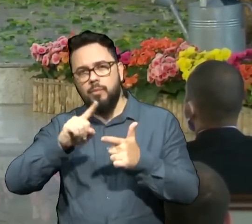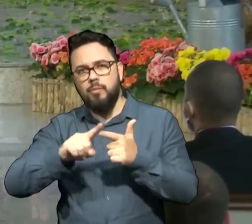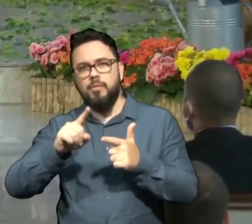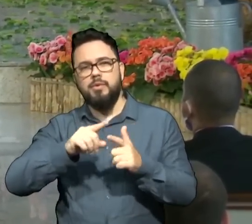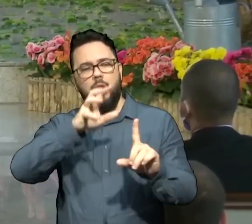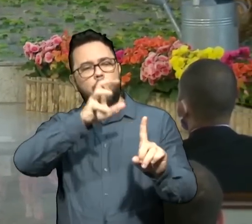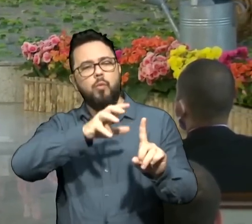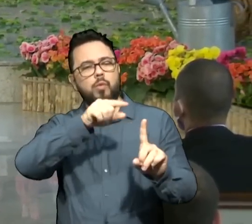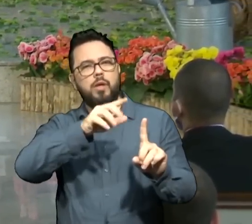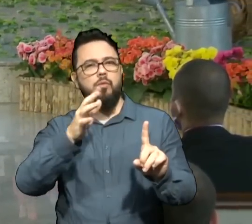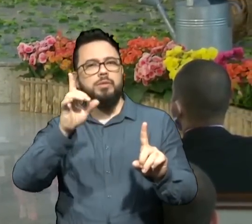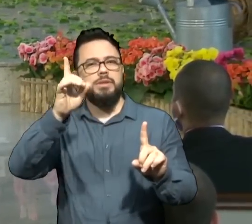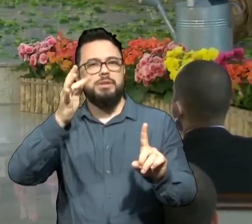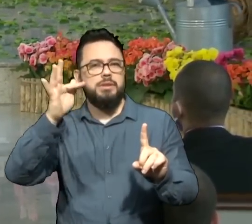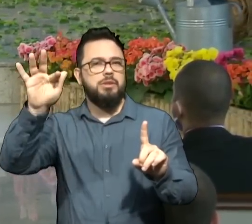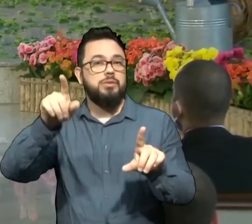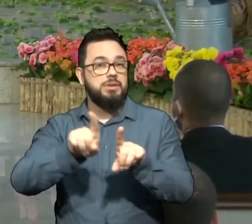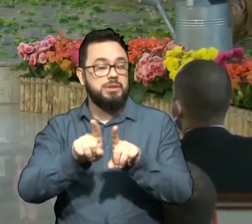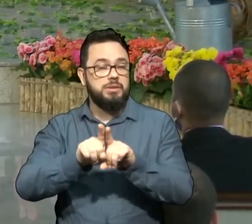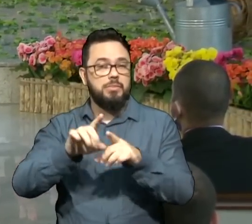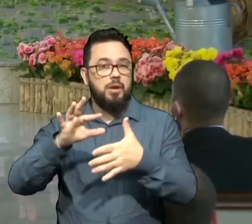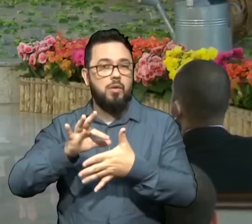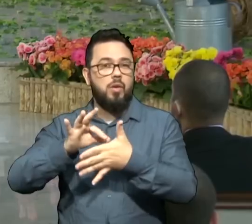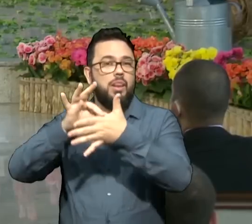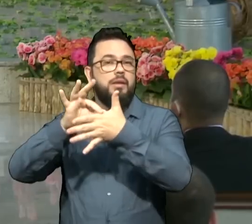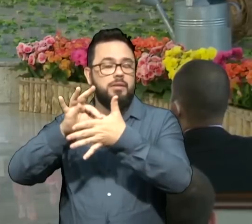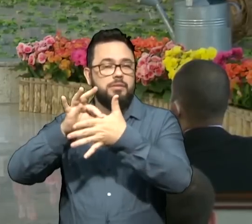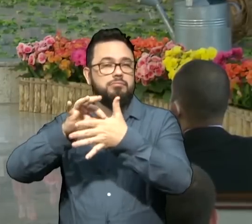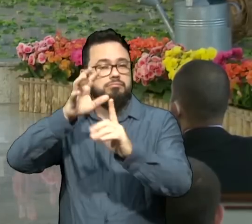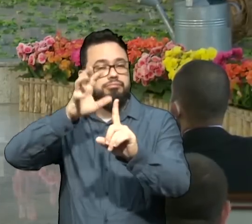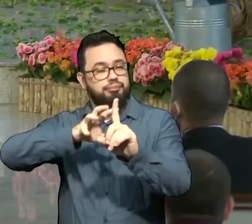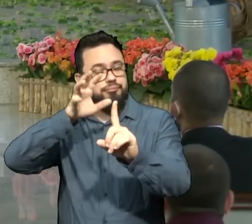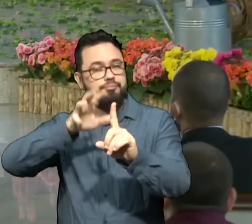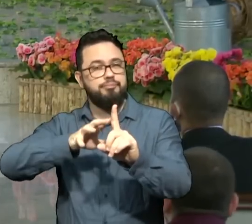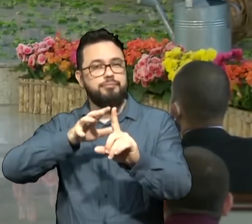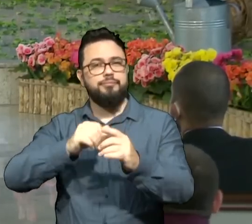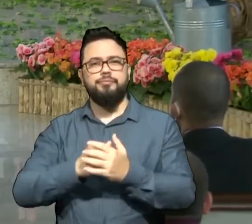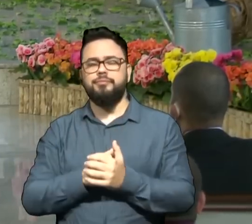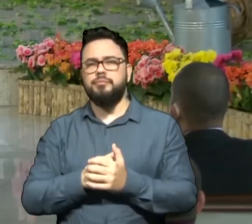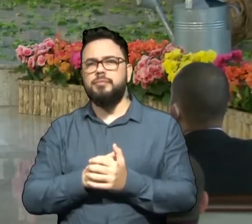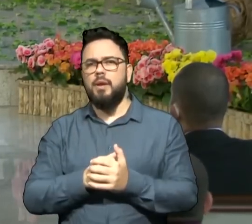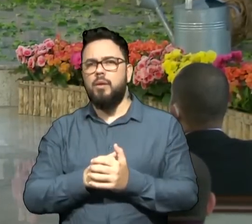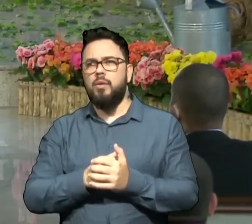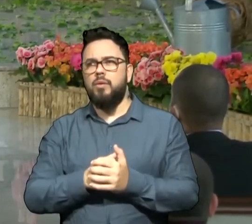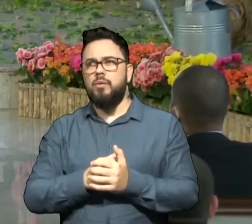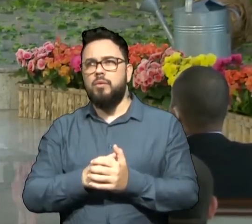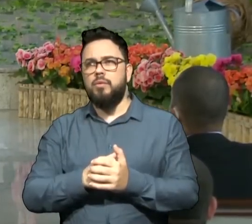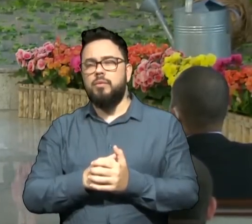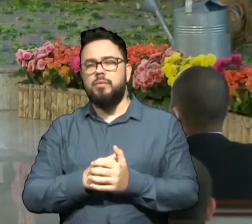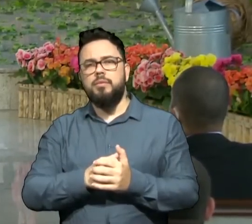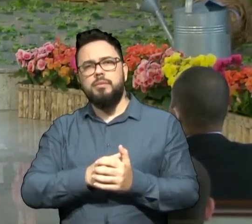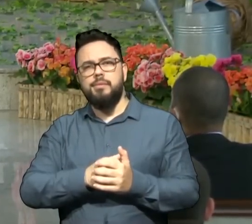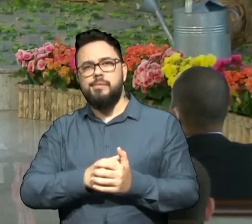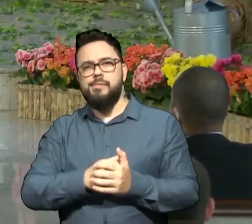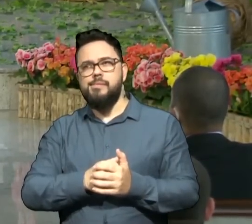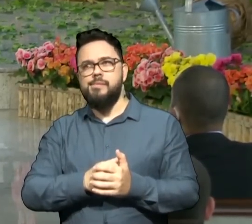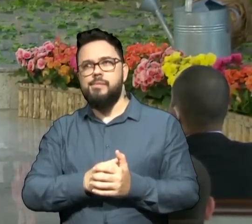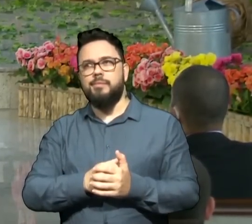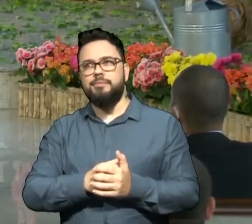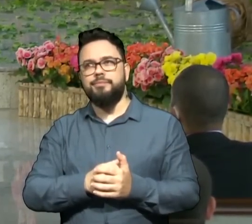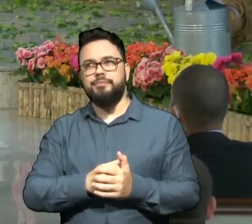ao Imperador e o que que tem uma coisa a ver com outra o Imperador governava em Roma João estava